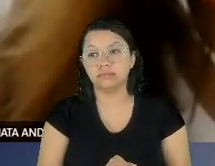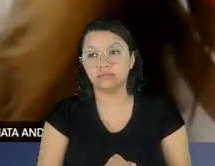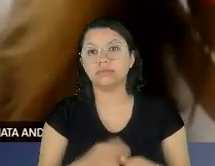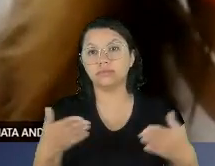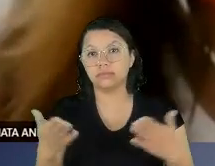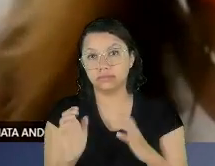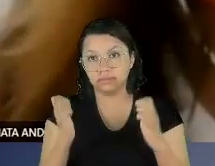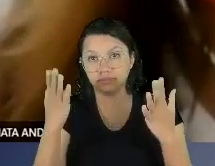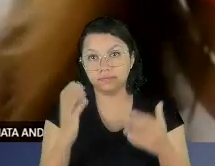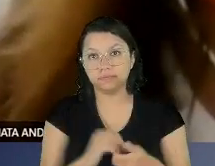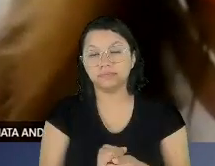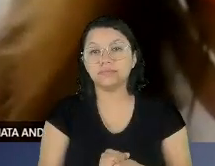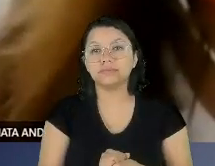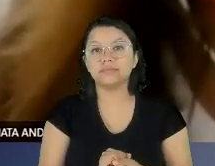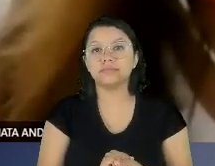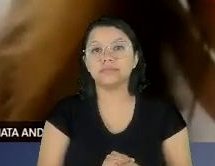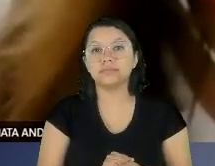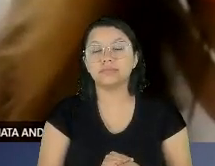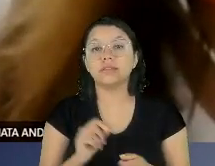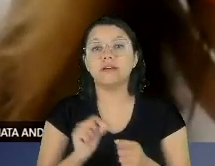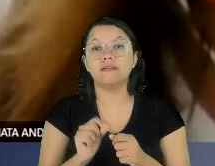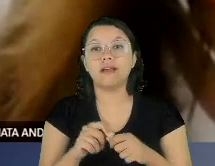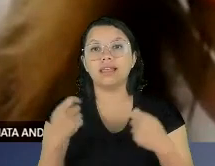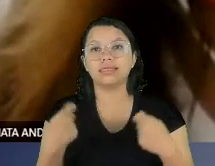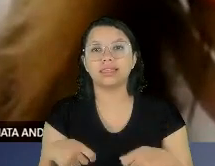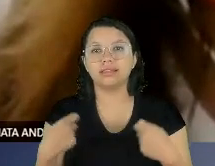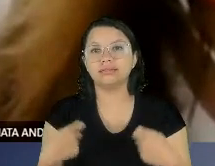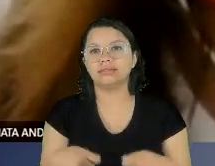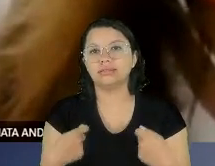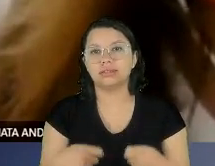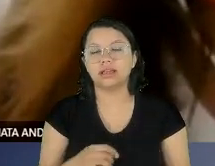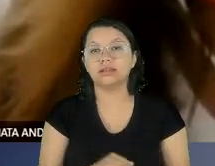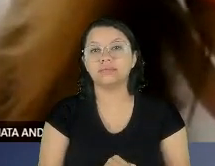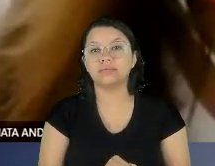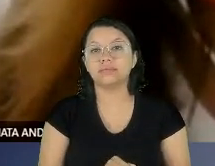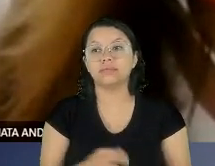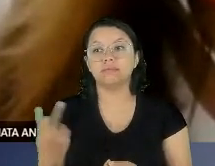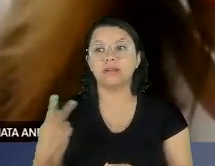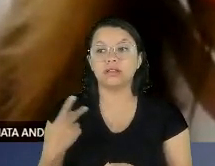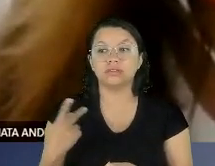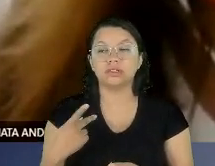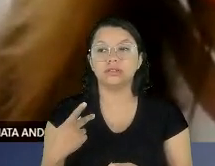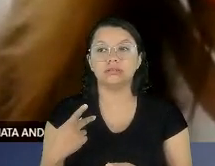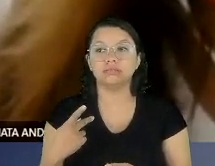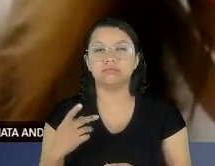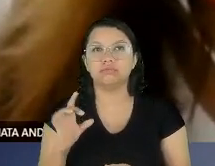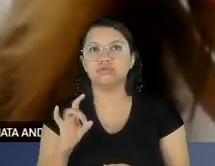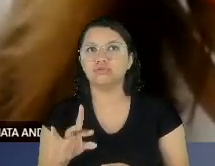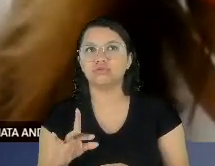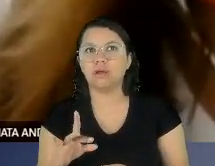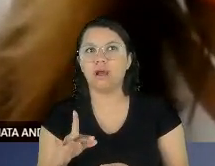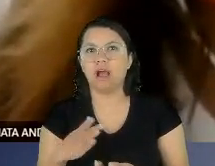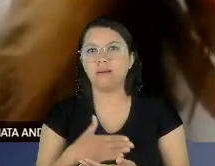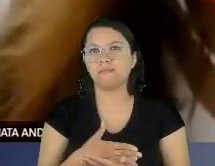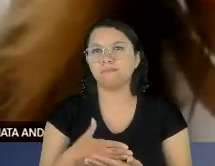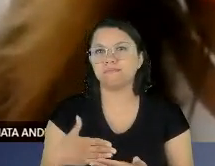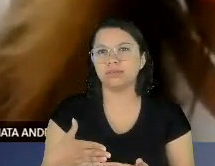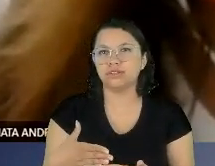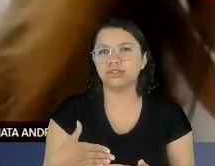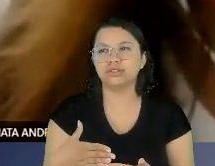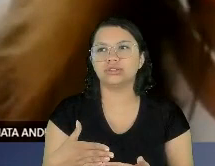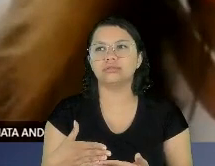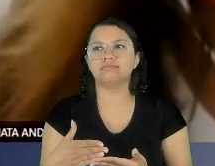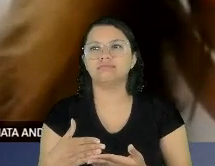do evento, ela se faz necessária para a gente, não só a partir da criminalização